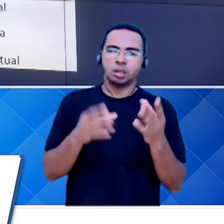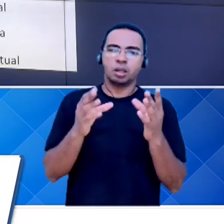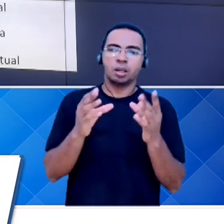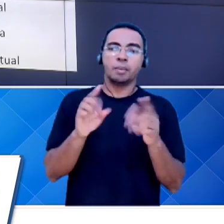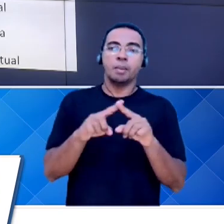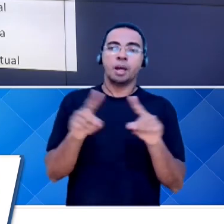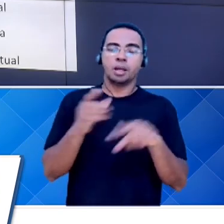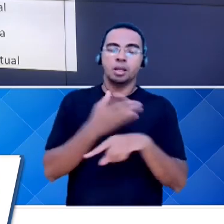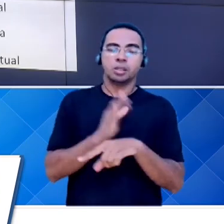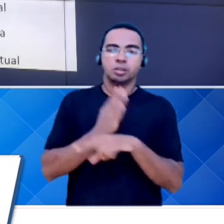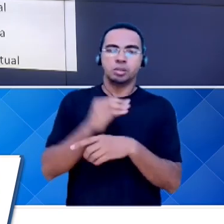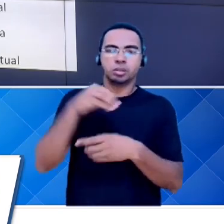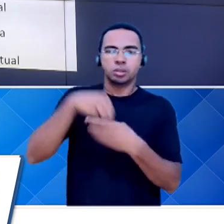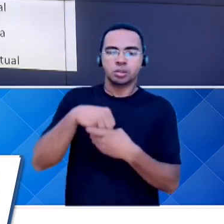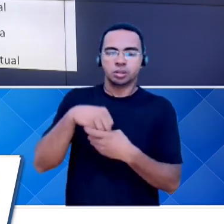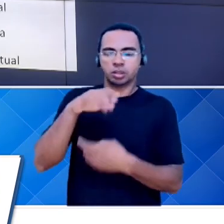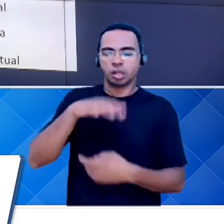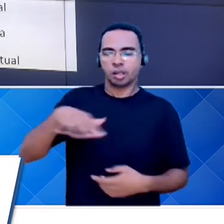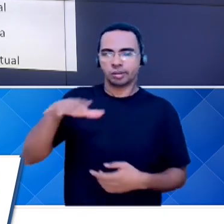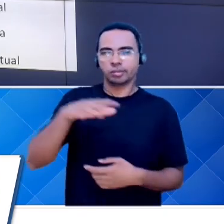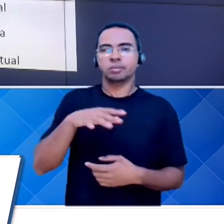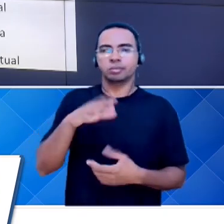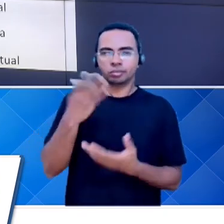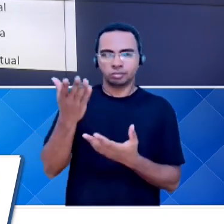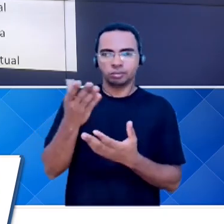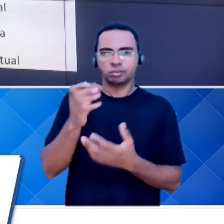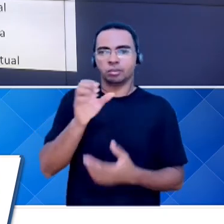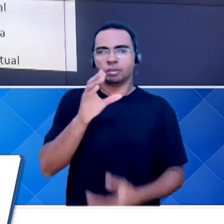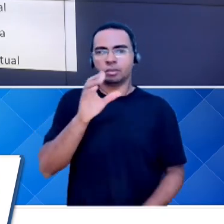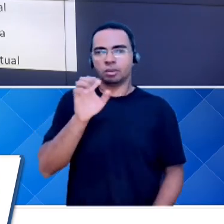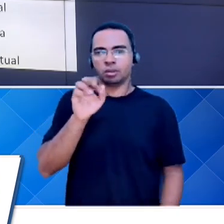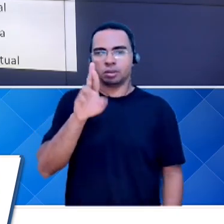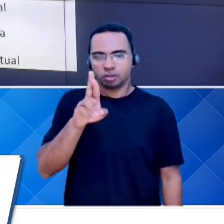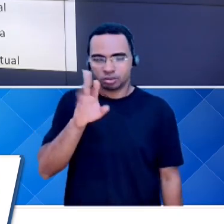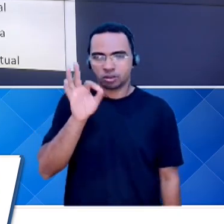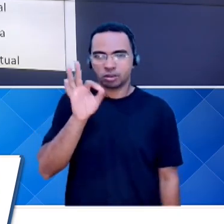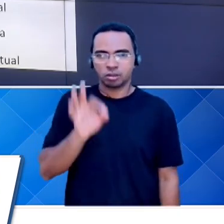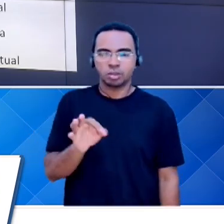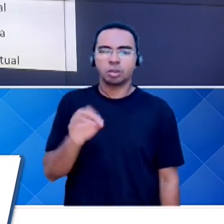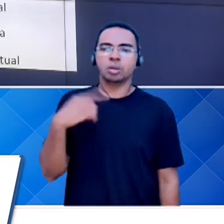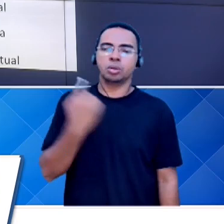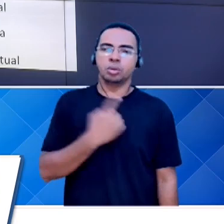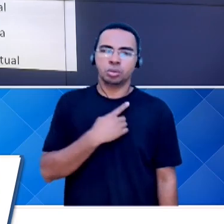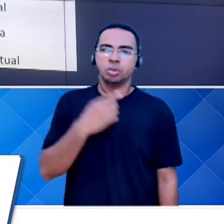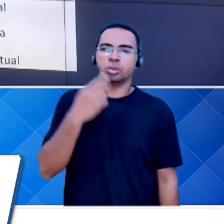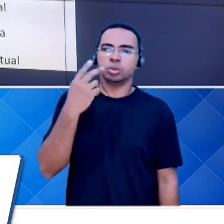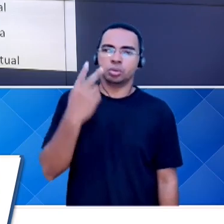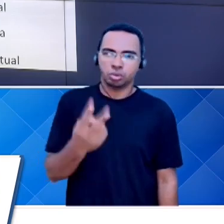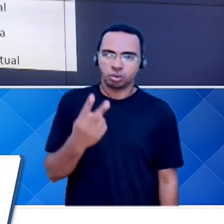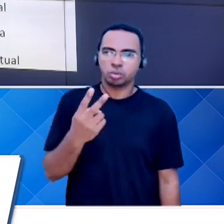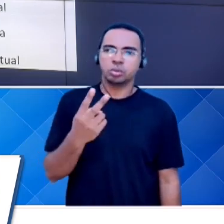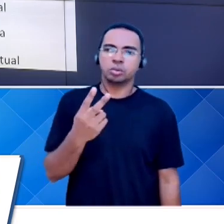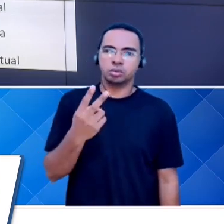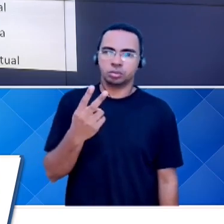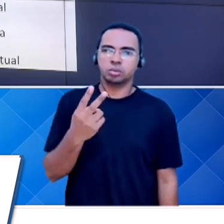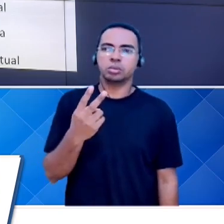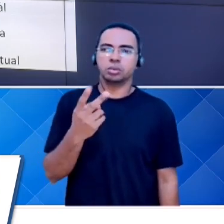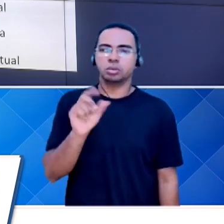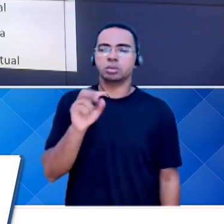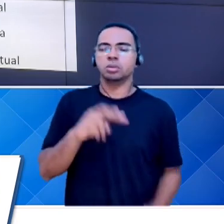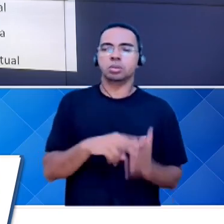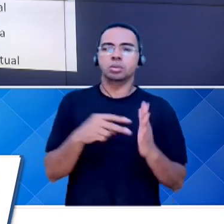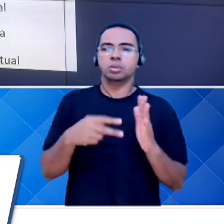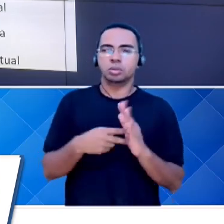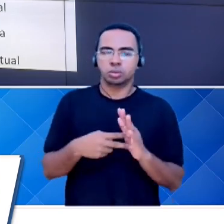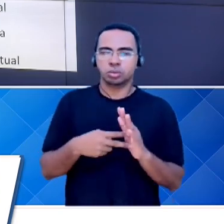hoje na nossa região é feita, então, pelo SER. Tá? Nós temos aqui o SER 2. O SER 2 quer dizer,